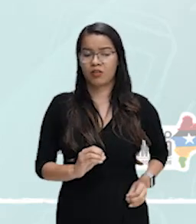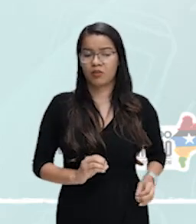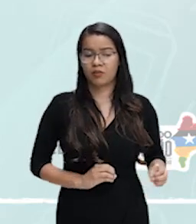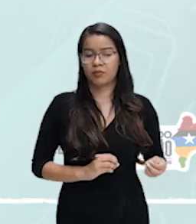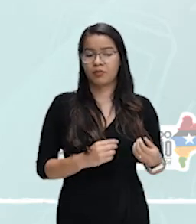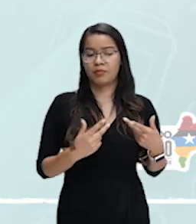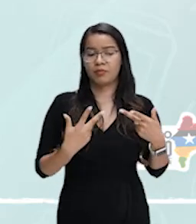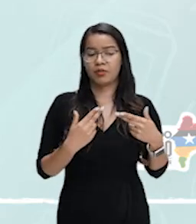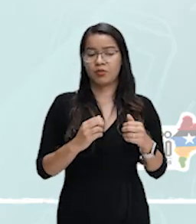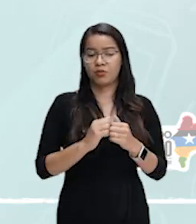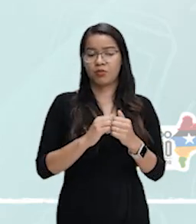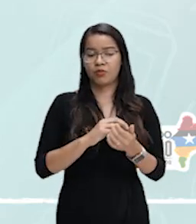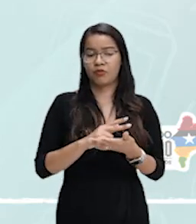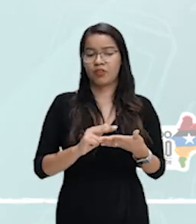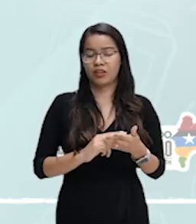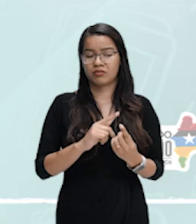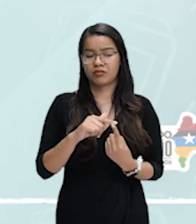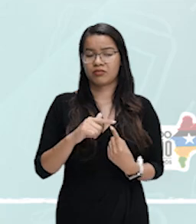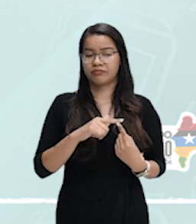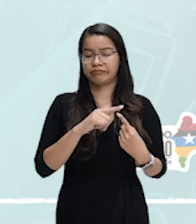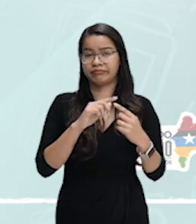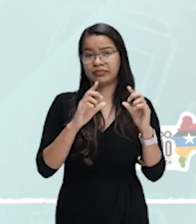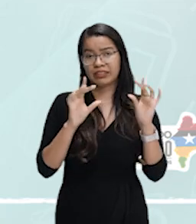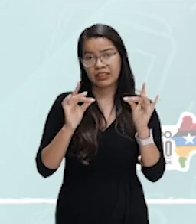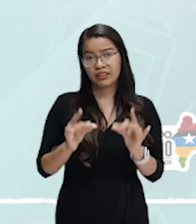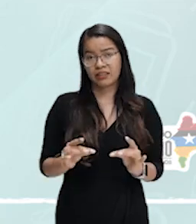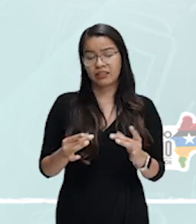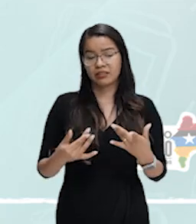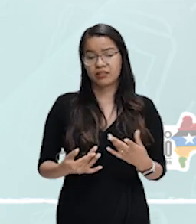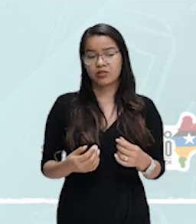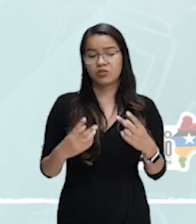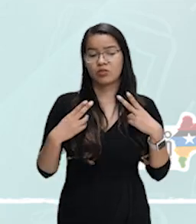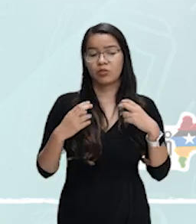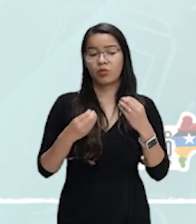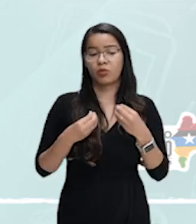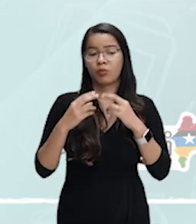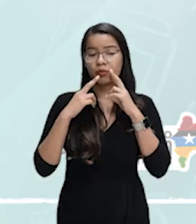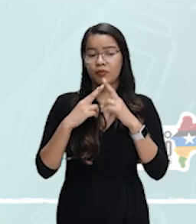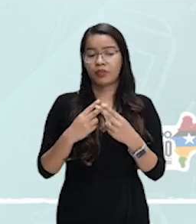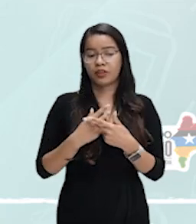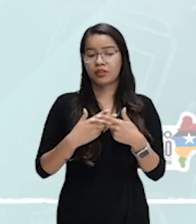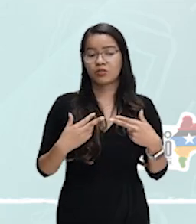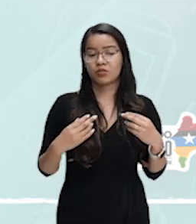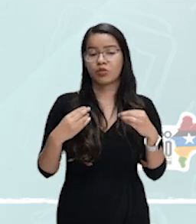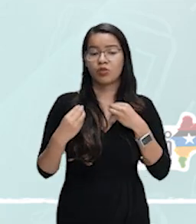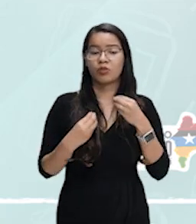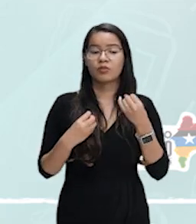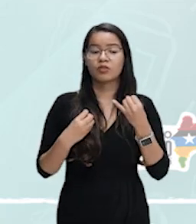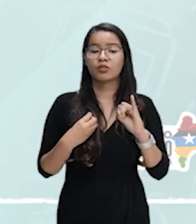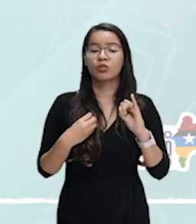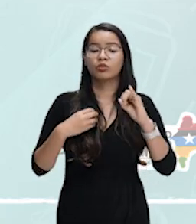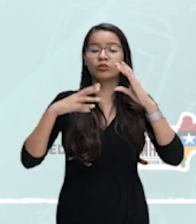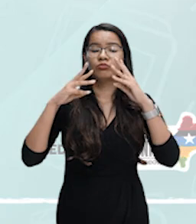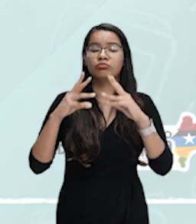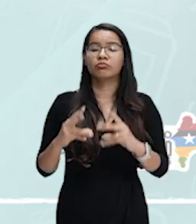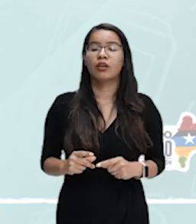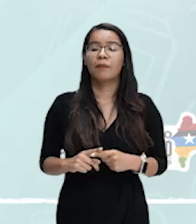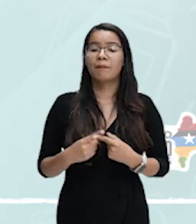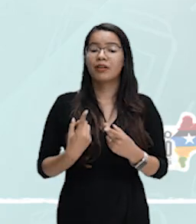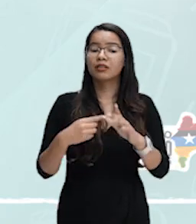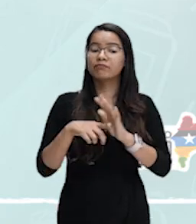série de considerações sobre como ele vê as coisas. É como se tudo estivesse derretendo, mas ele questiona